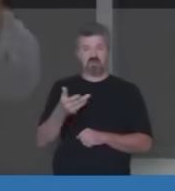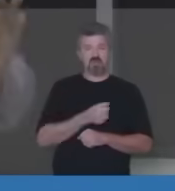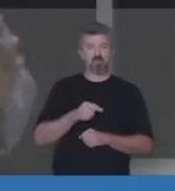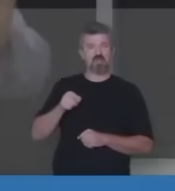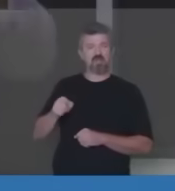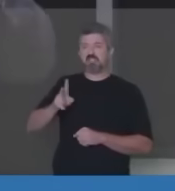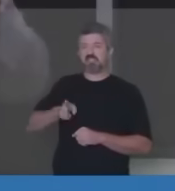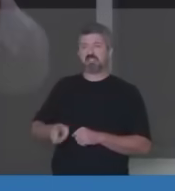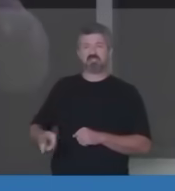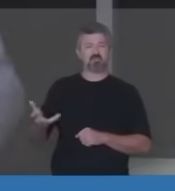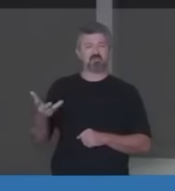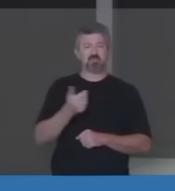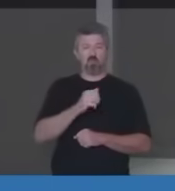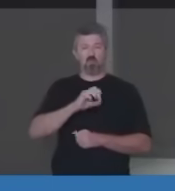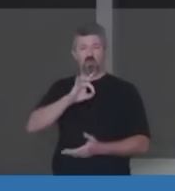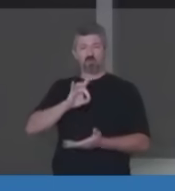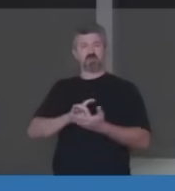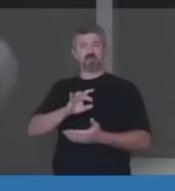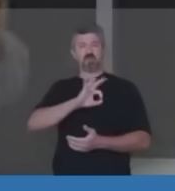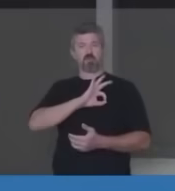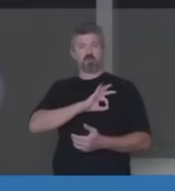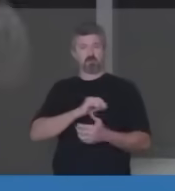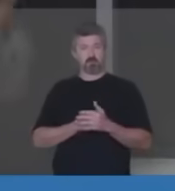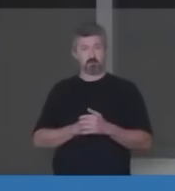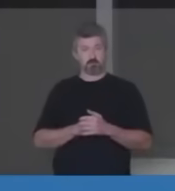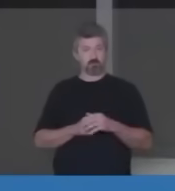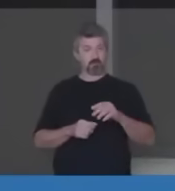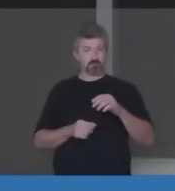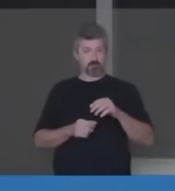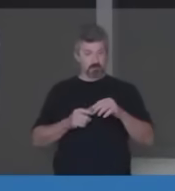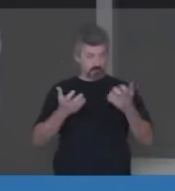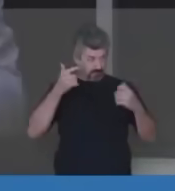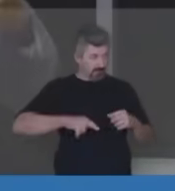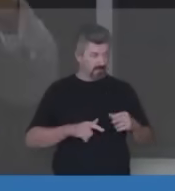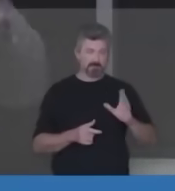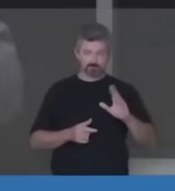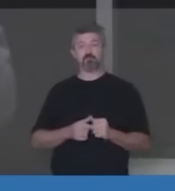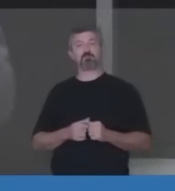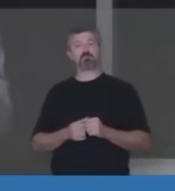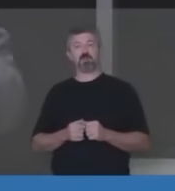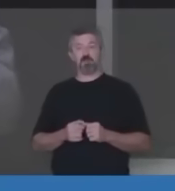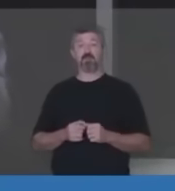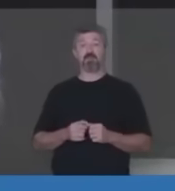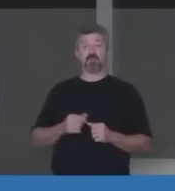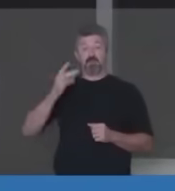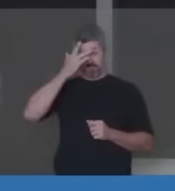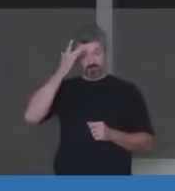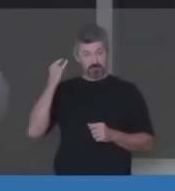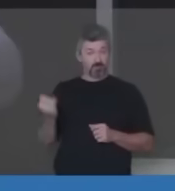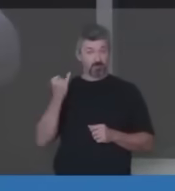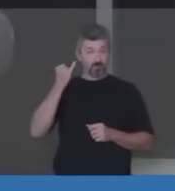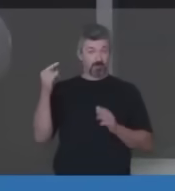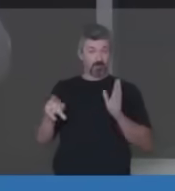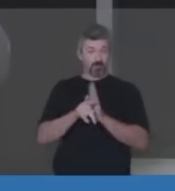sempre foi um brilhante oficial. Além disso, não acabou não. Outro importante membro do escritório do crime, o